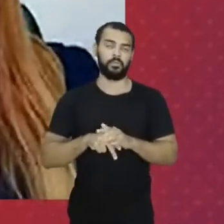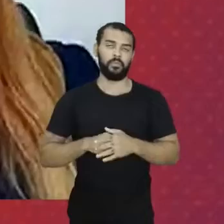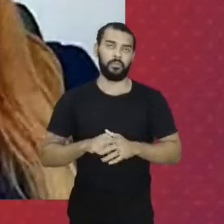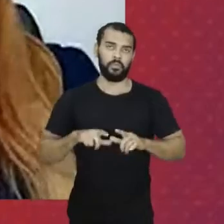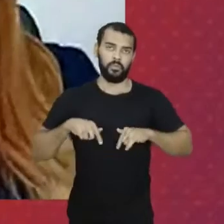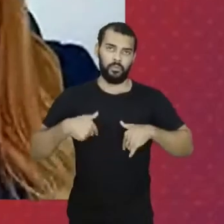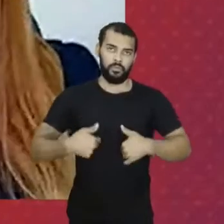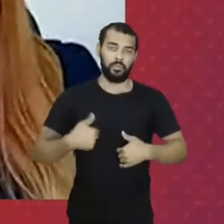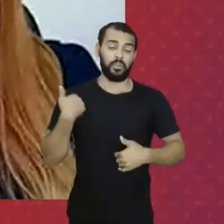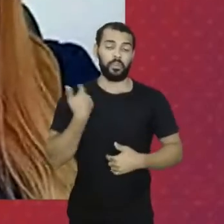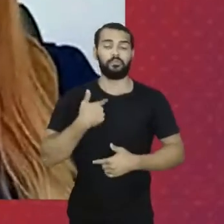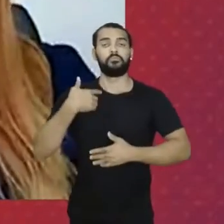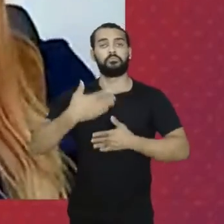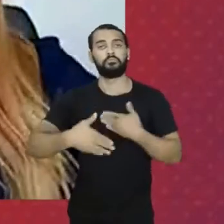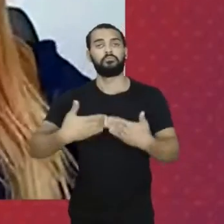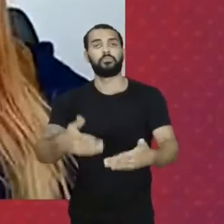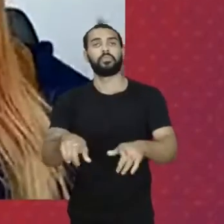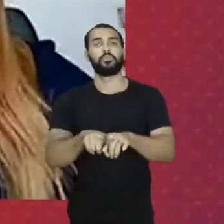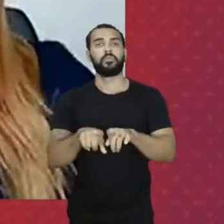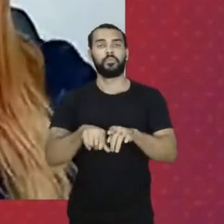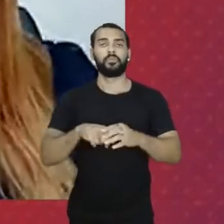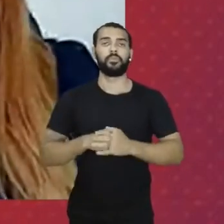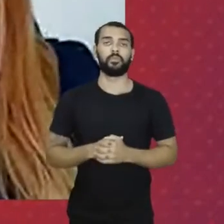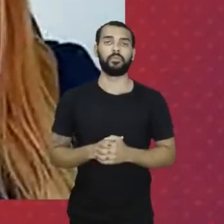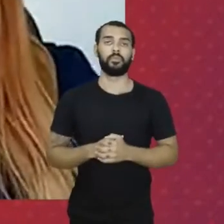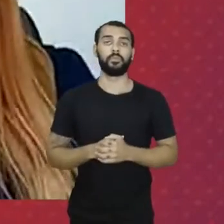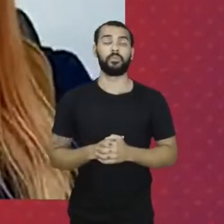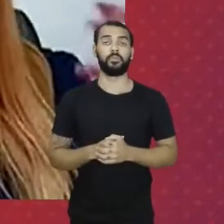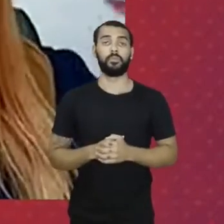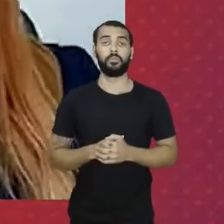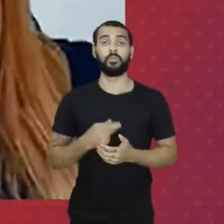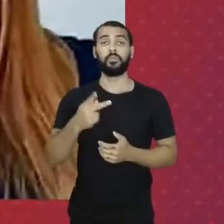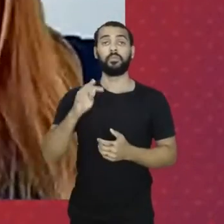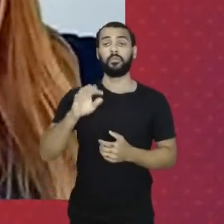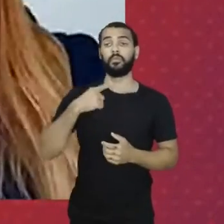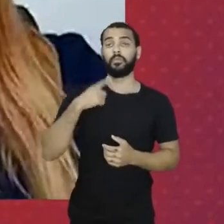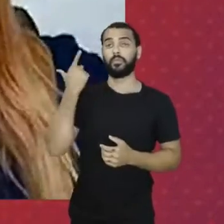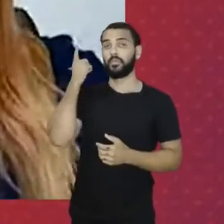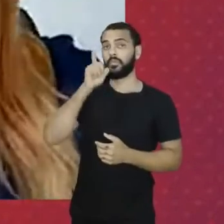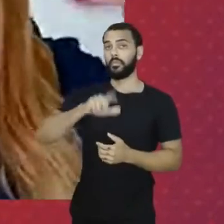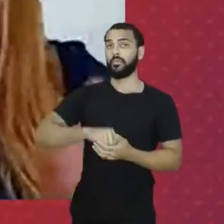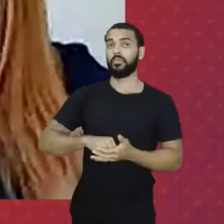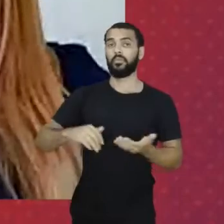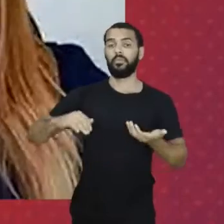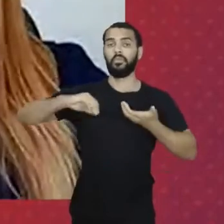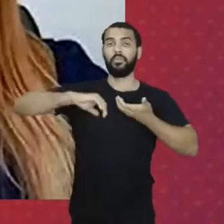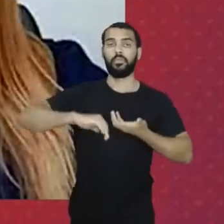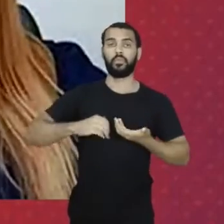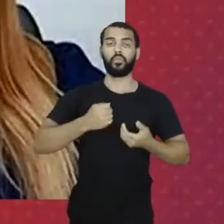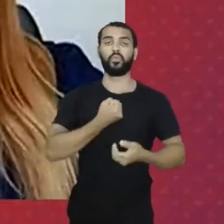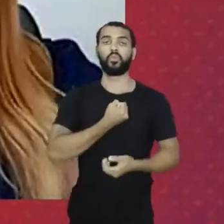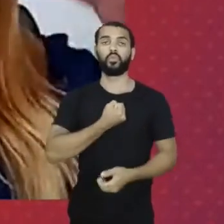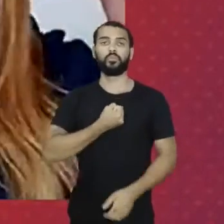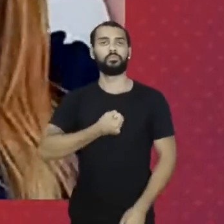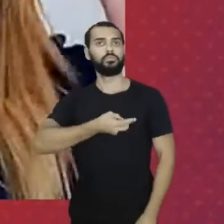foi seguindo fazendo isso. Quando o PT chega na Câmara com um número maior, é dentro